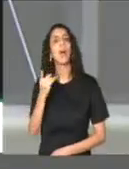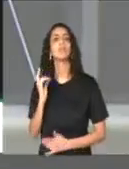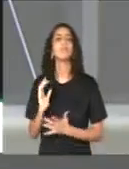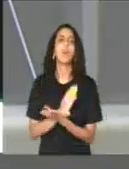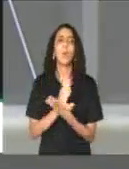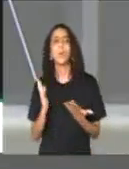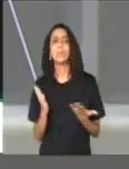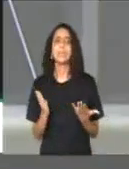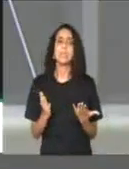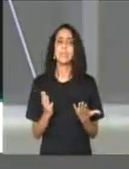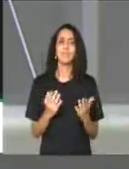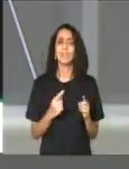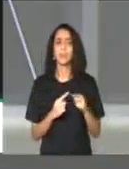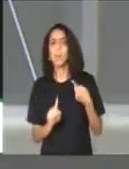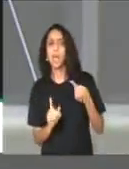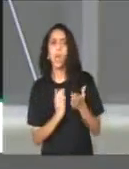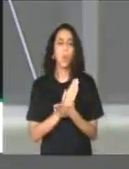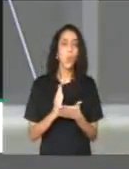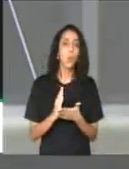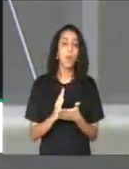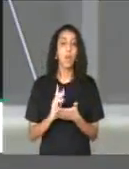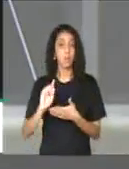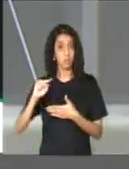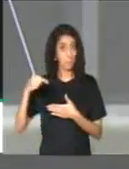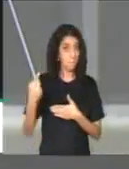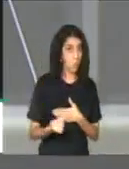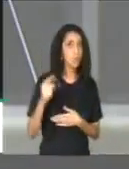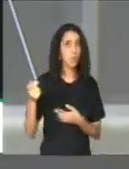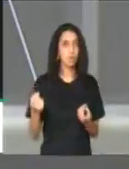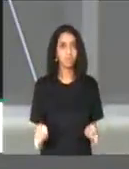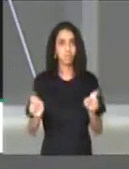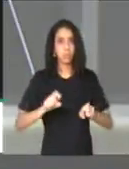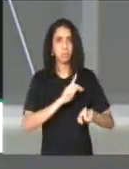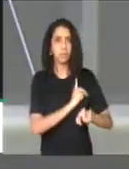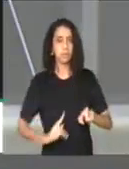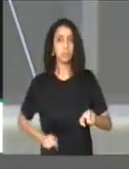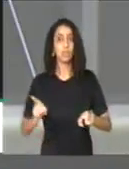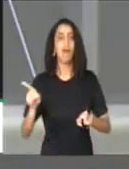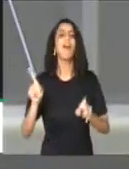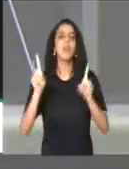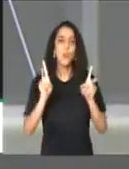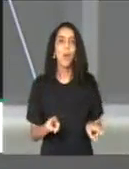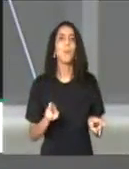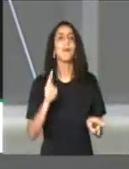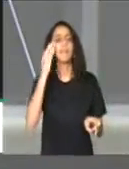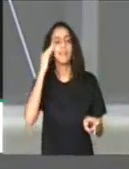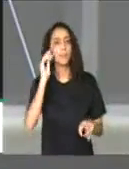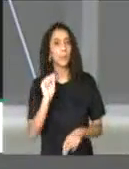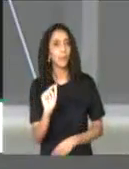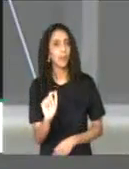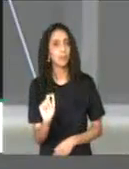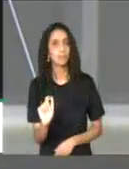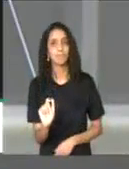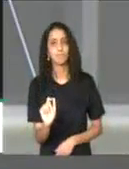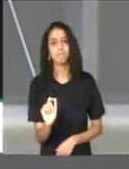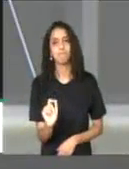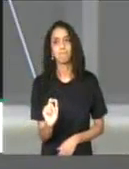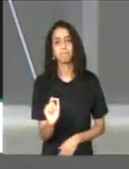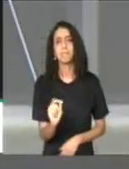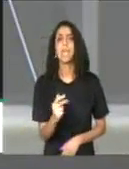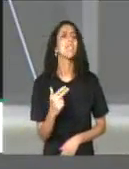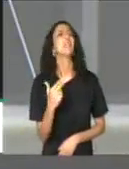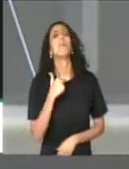reservas em relação a esse tema, ao assumir o comando do governo, também compreendeu que nós não temos como